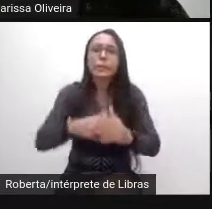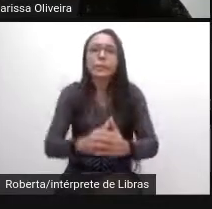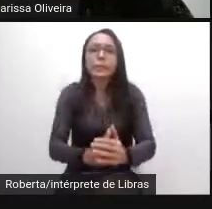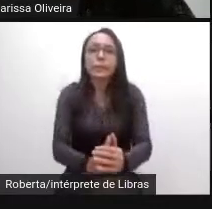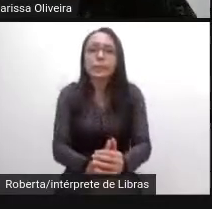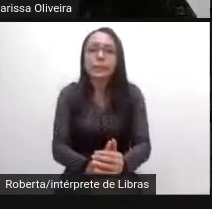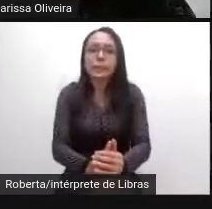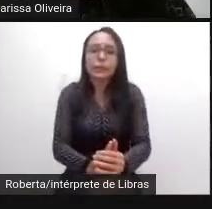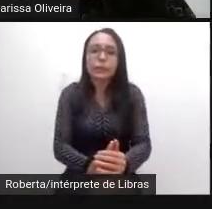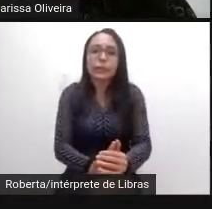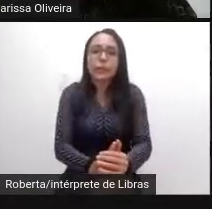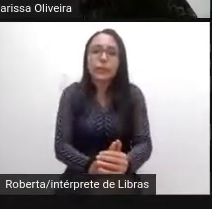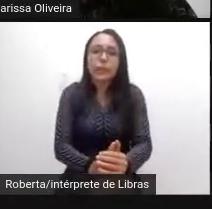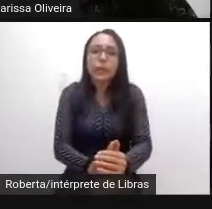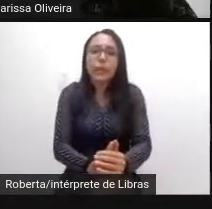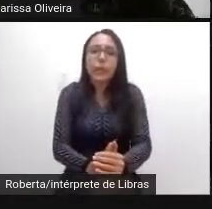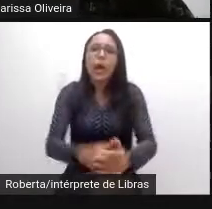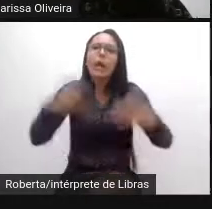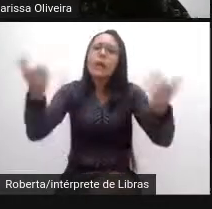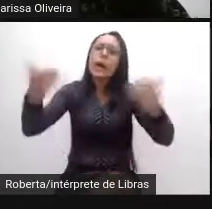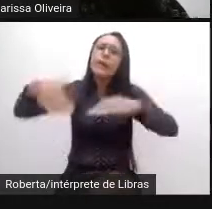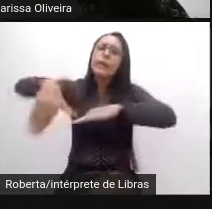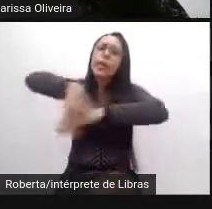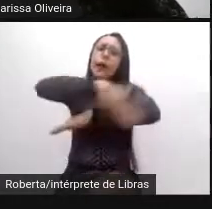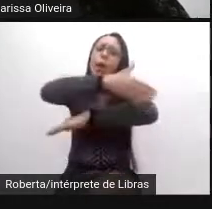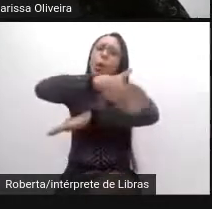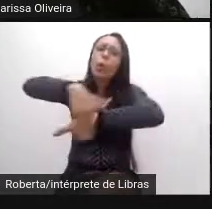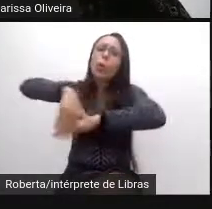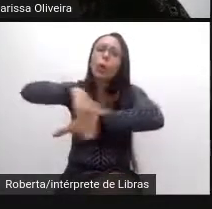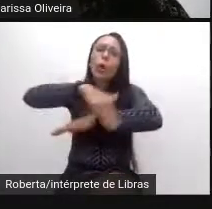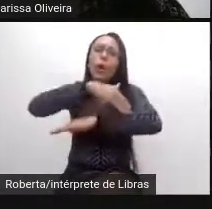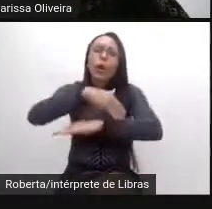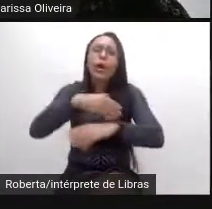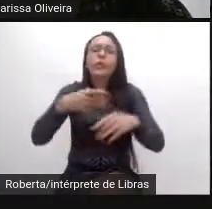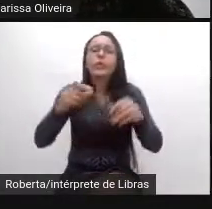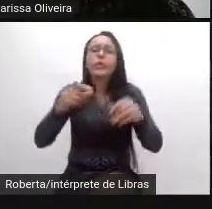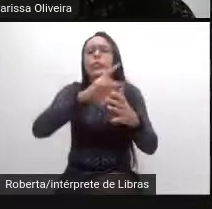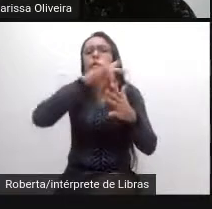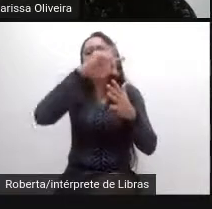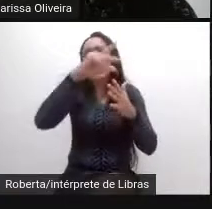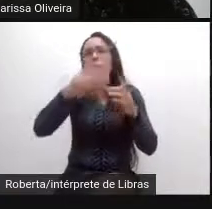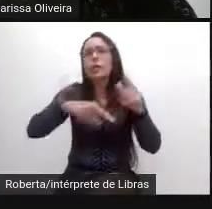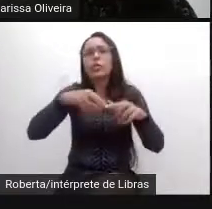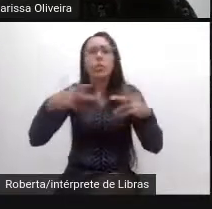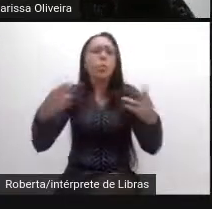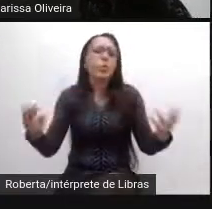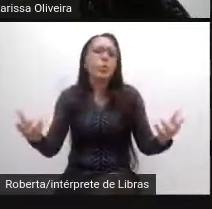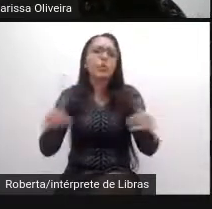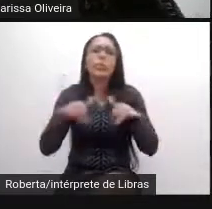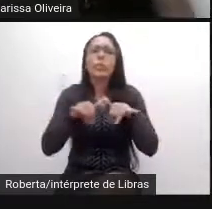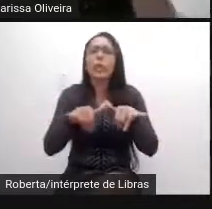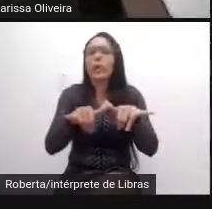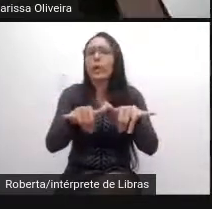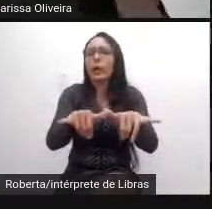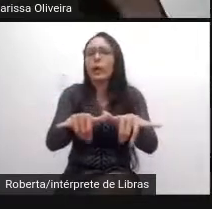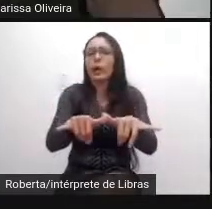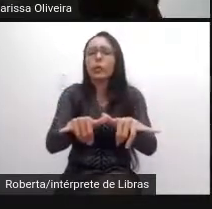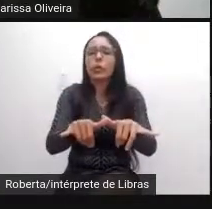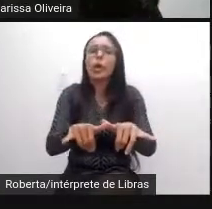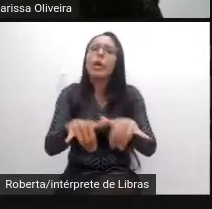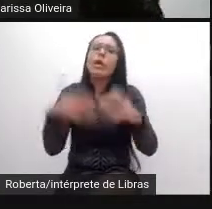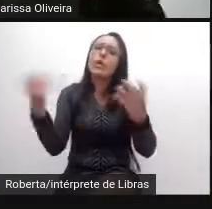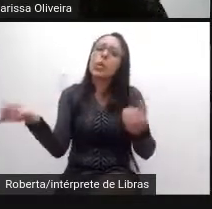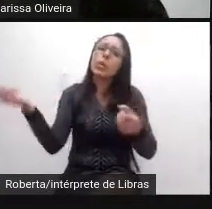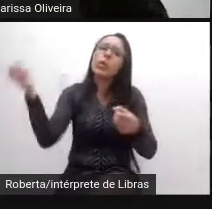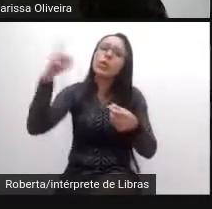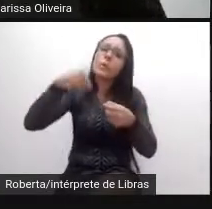E aí eu saí na rua, eu fiz várias coisas, eu fui no supermercado. Quando eu estiver voltando para